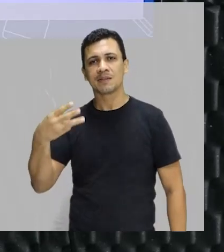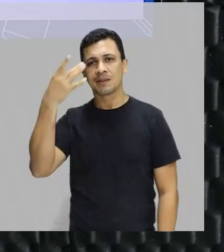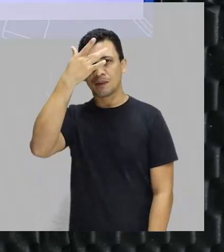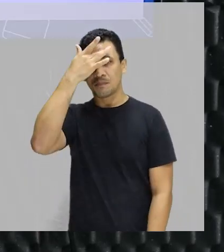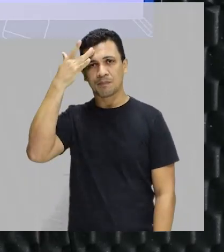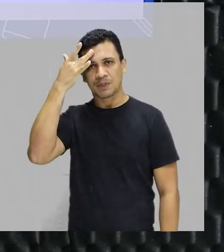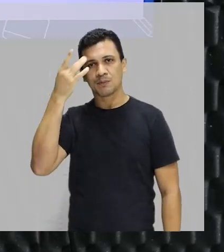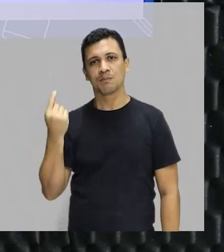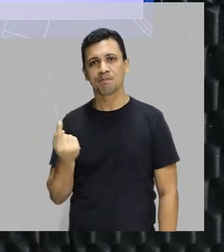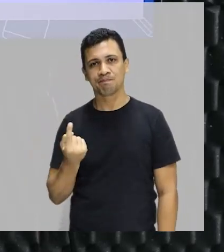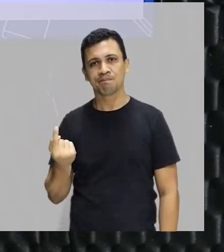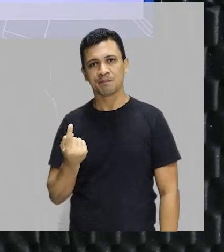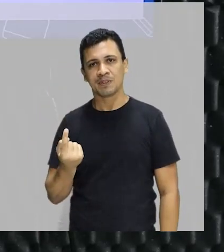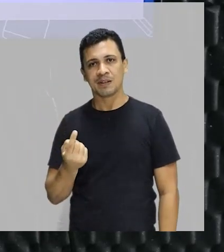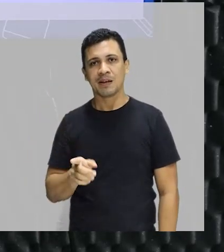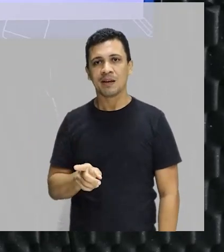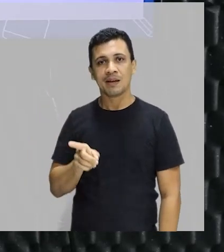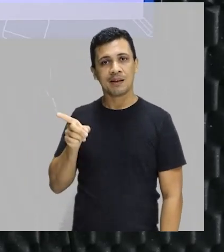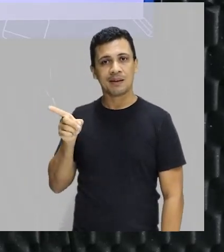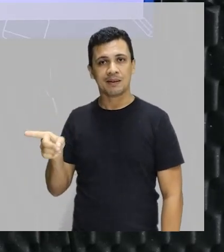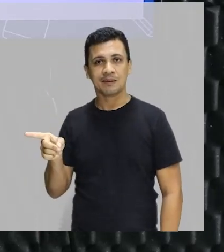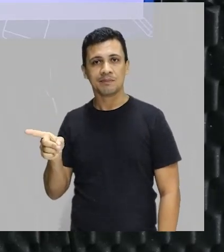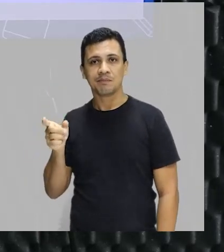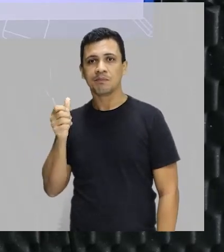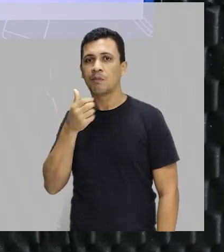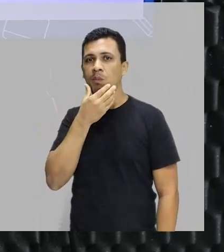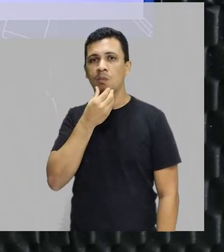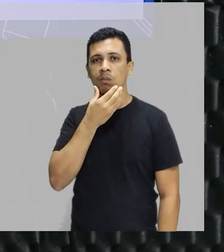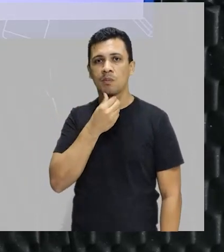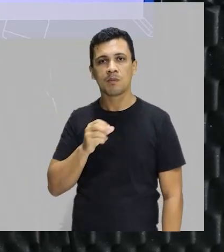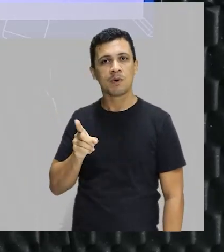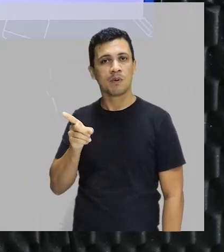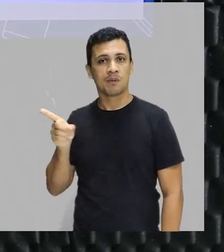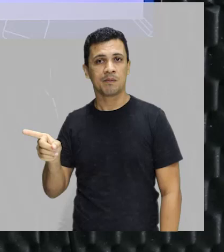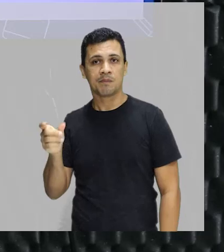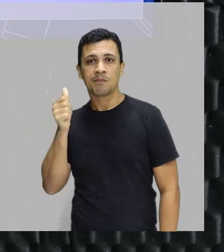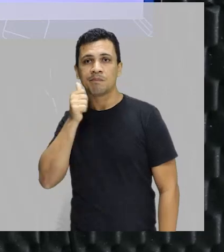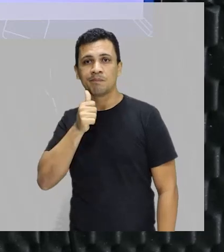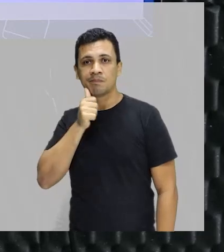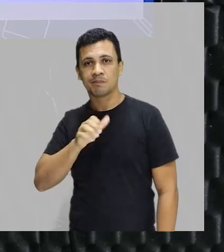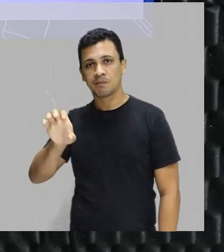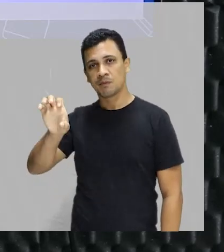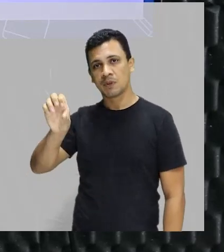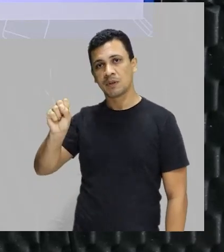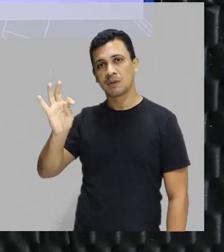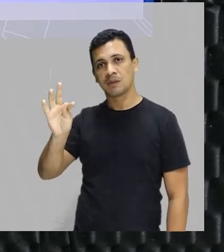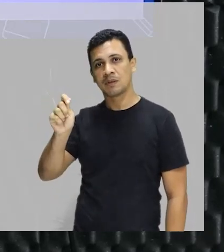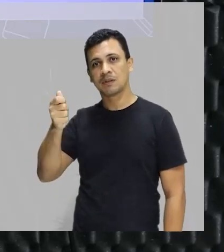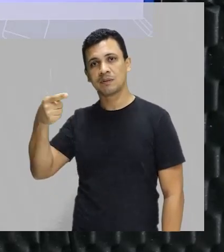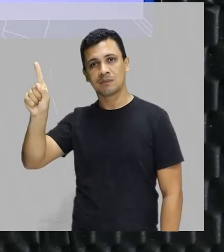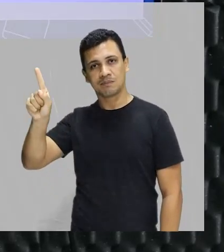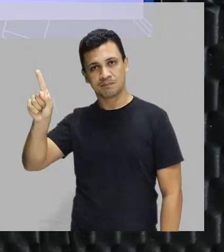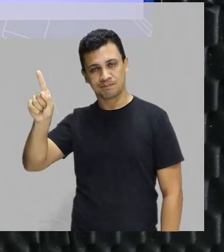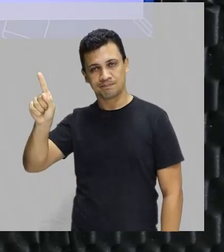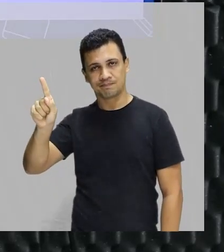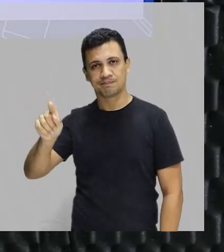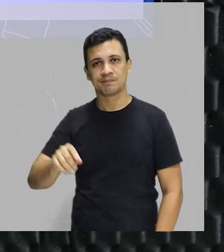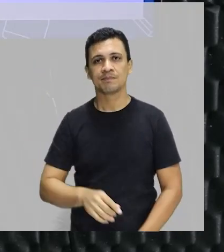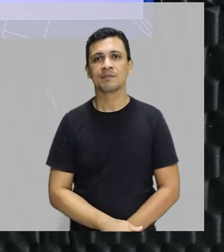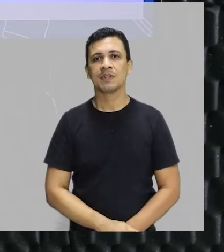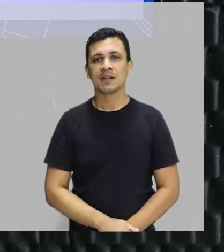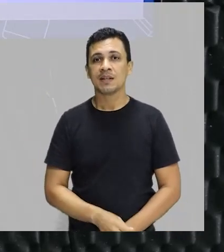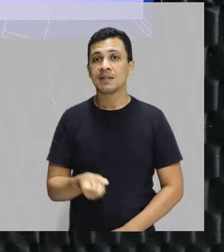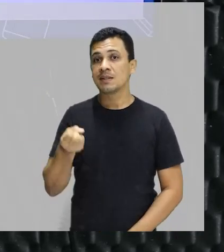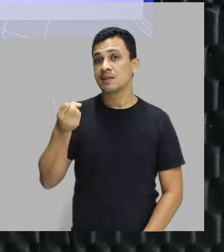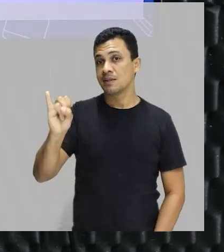pessoa. Ele é ou ele está, ela é ou ela está. He is, she is. Se